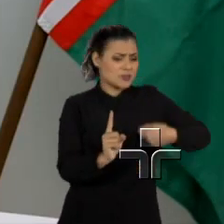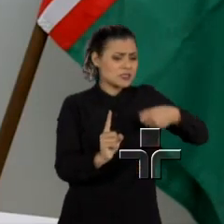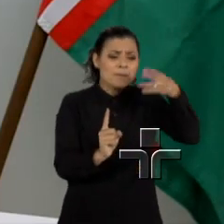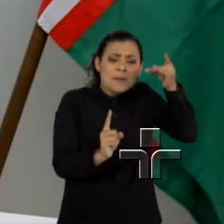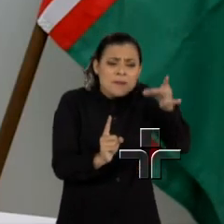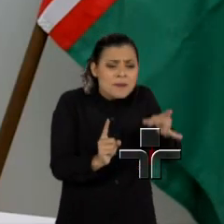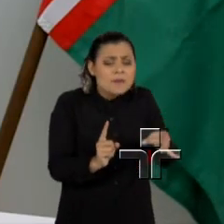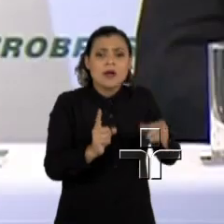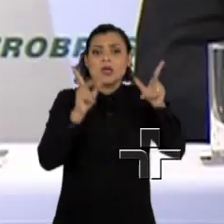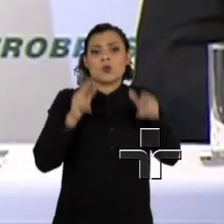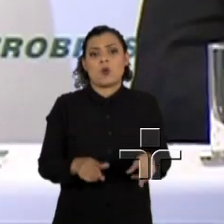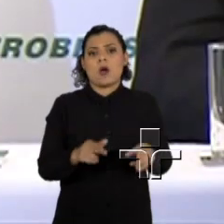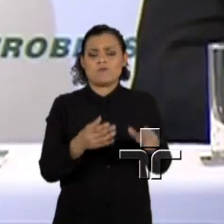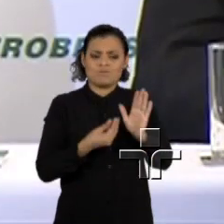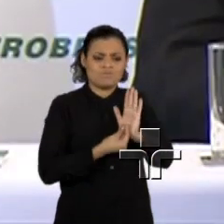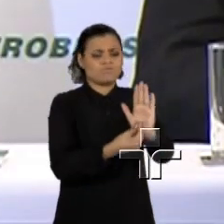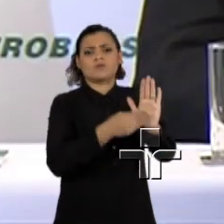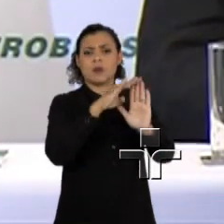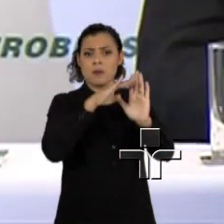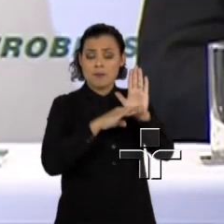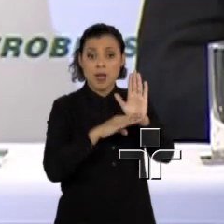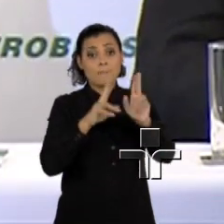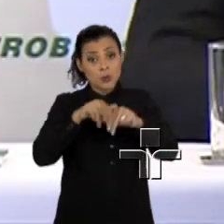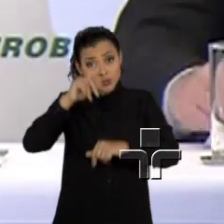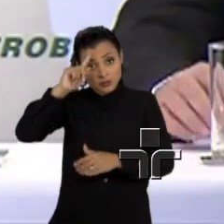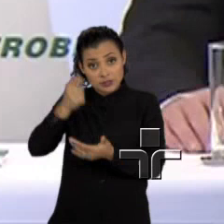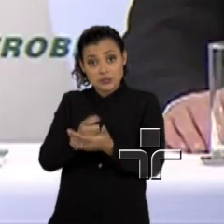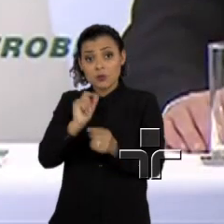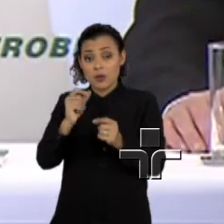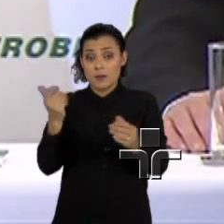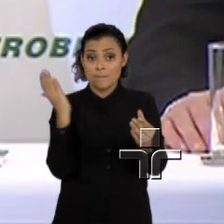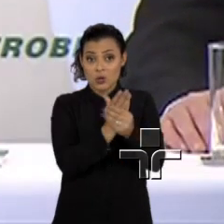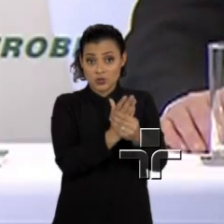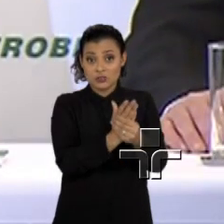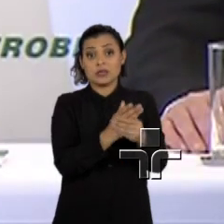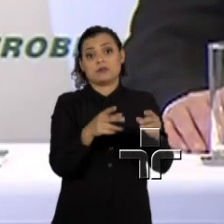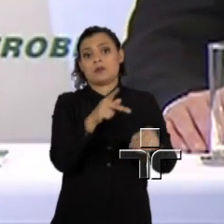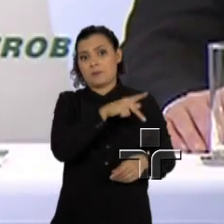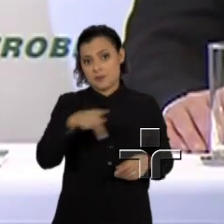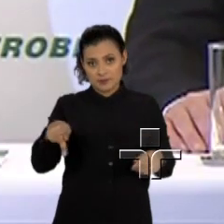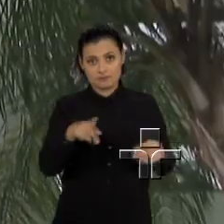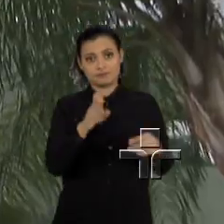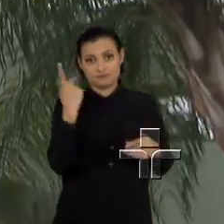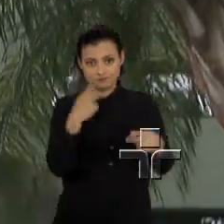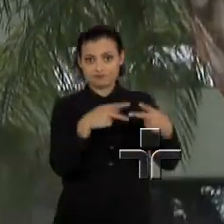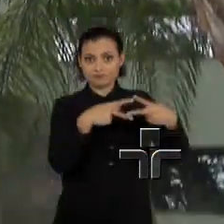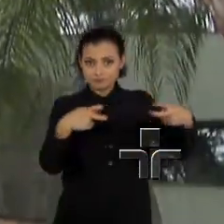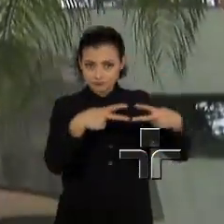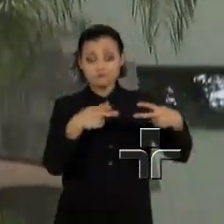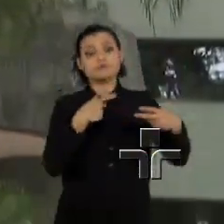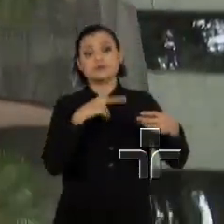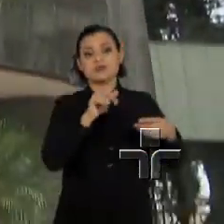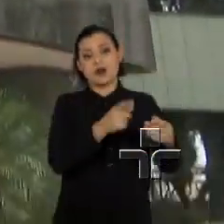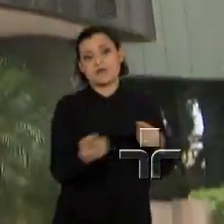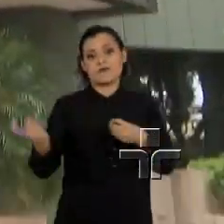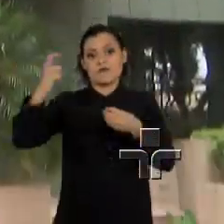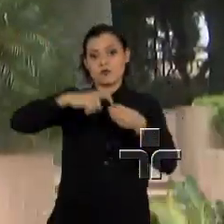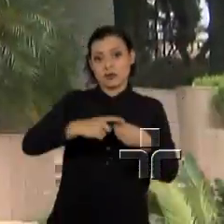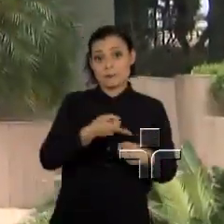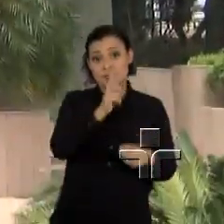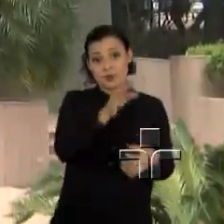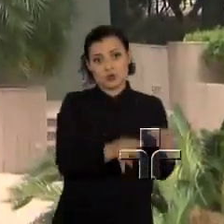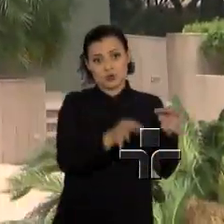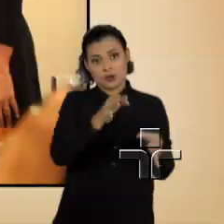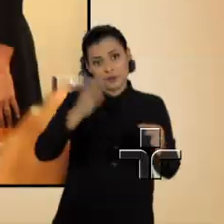finais ao mesmo tempo. Com a decisão, o processo do ex-presidente da Petrobras voltará para a primeira instância da Justiça Federal